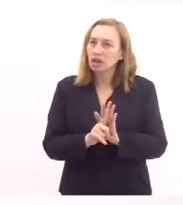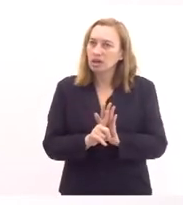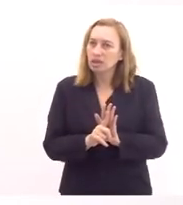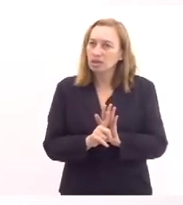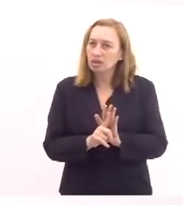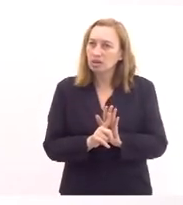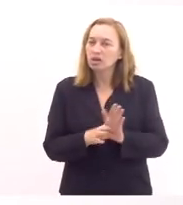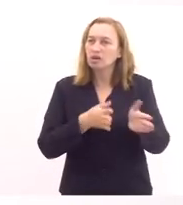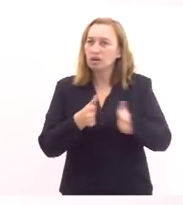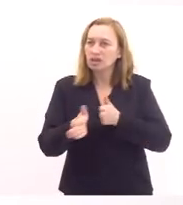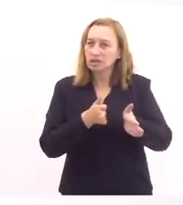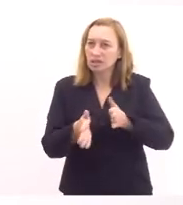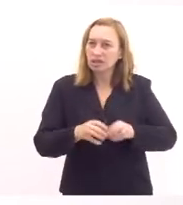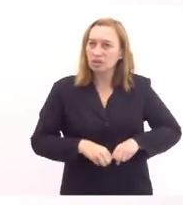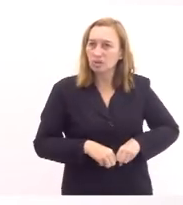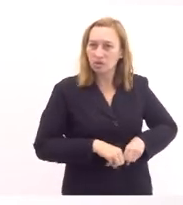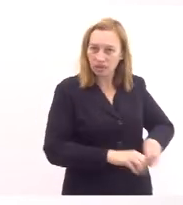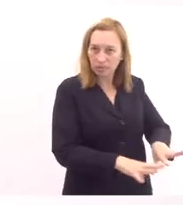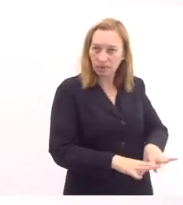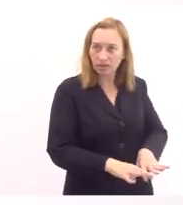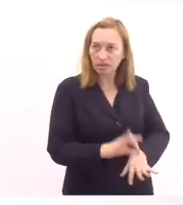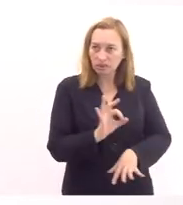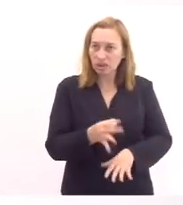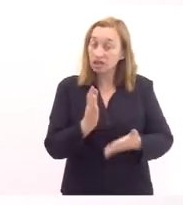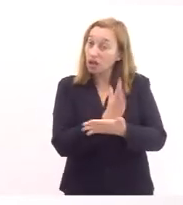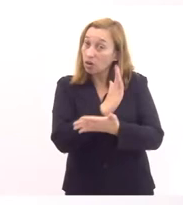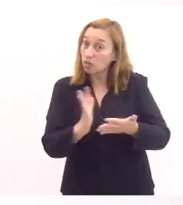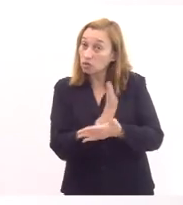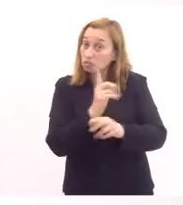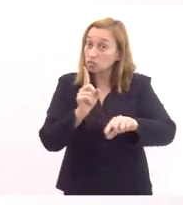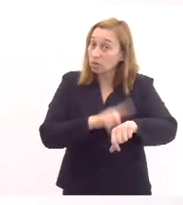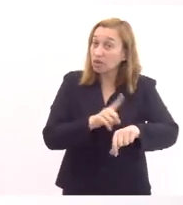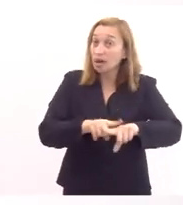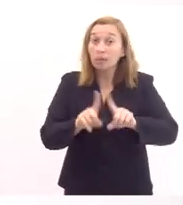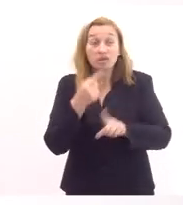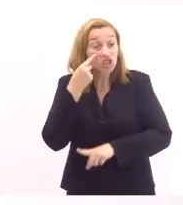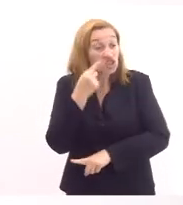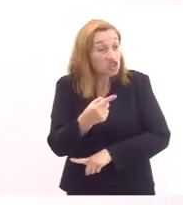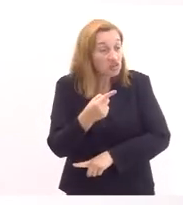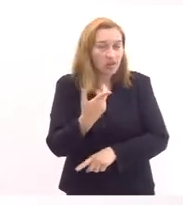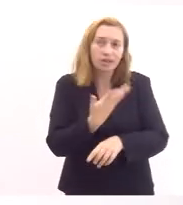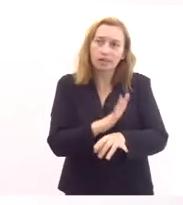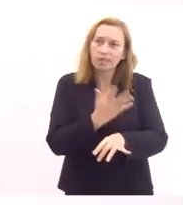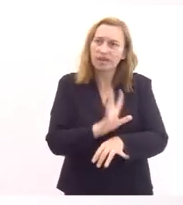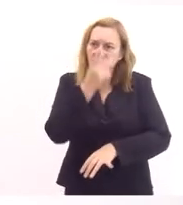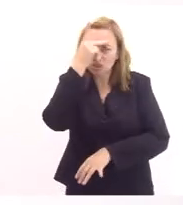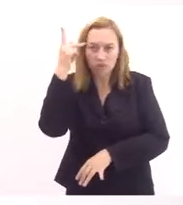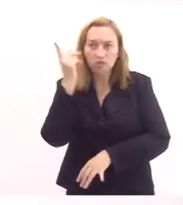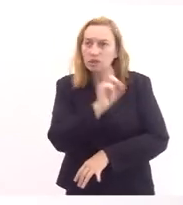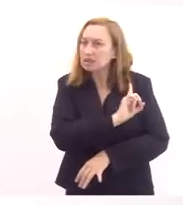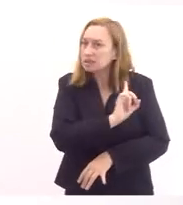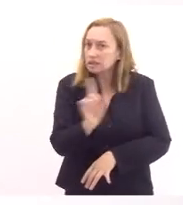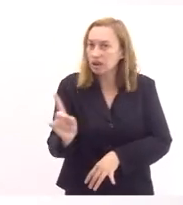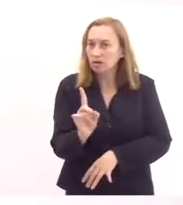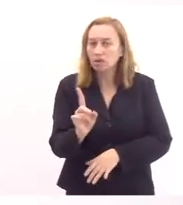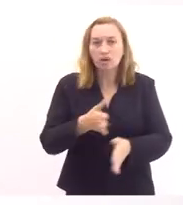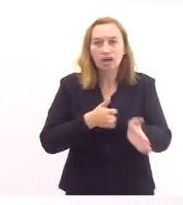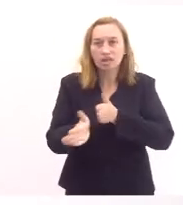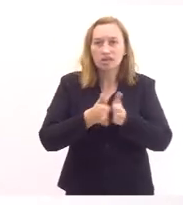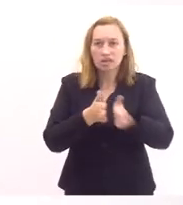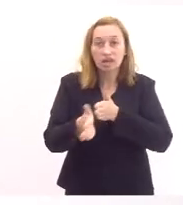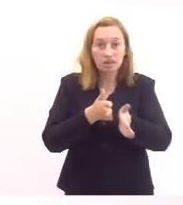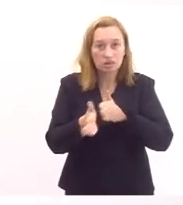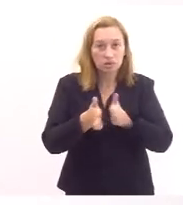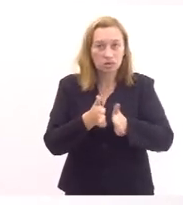que garante o acesso ao abortamento legal em determinados casos a viver na prática é que as pessoas não estão tendo acesso